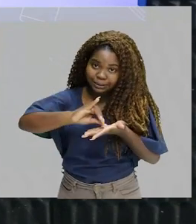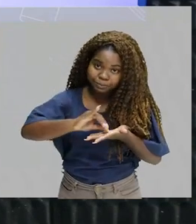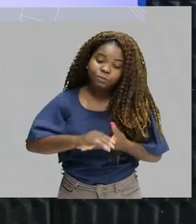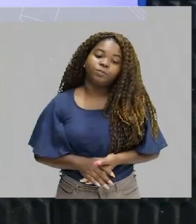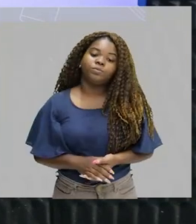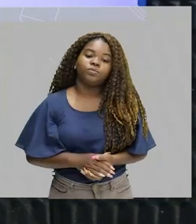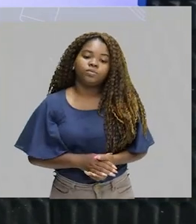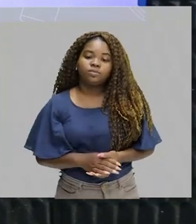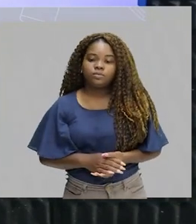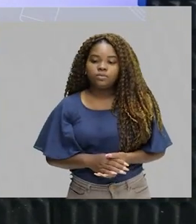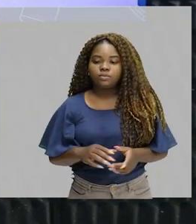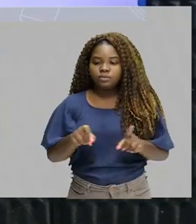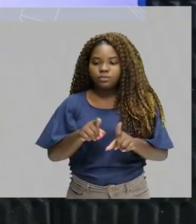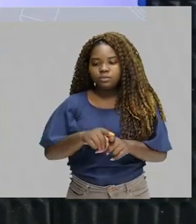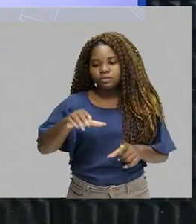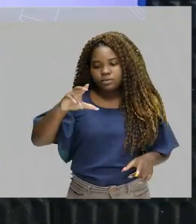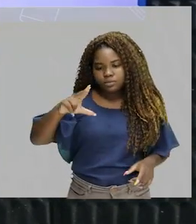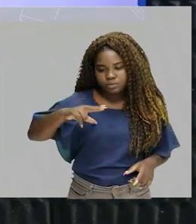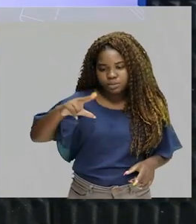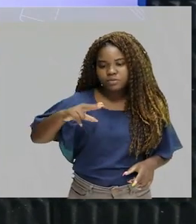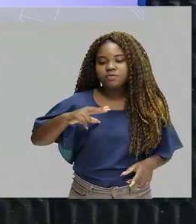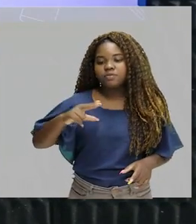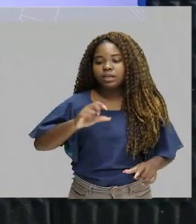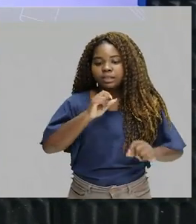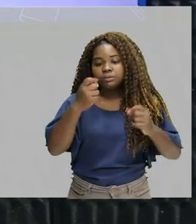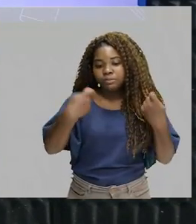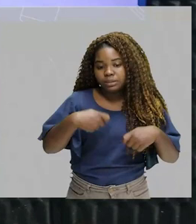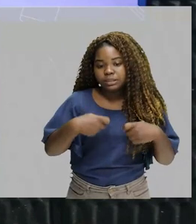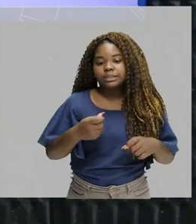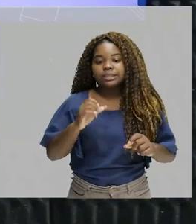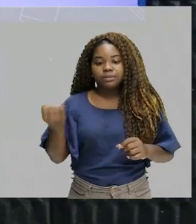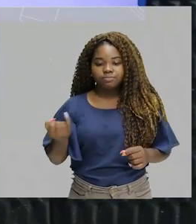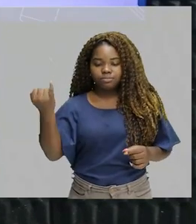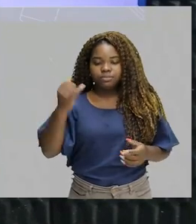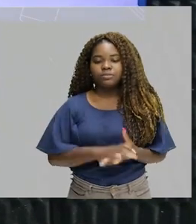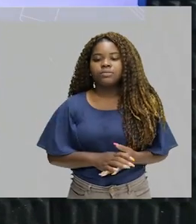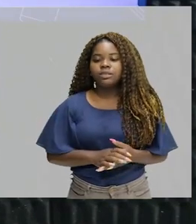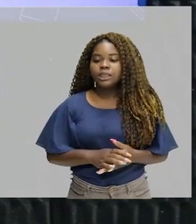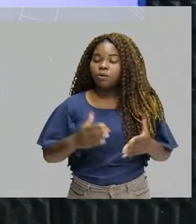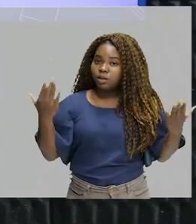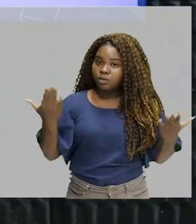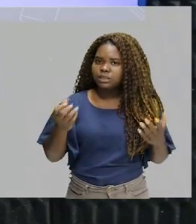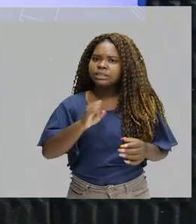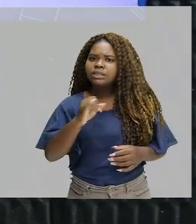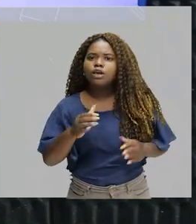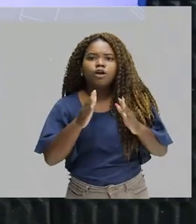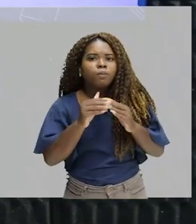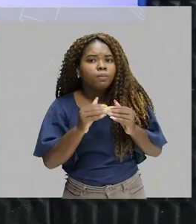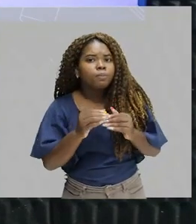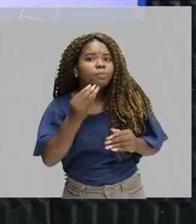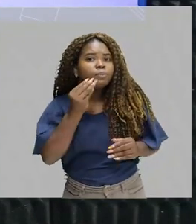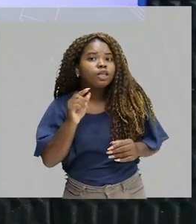o fundamento e o bem maior a ser preservado Então olha só presta atenção aqui em mim se eu pedir para você